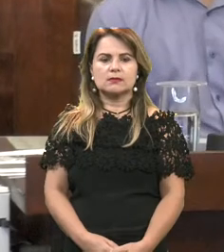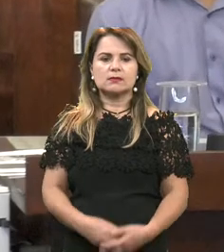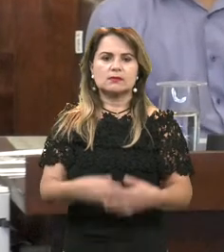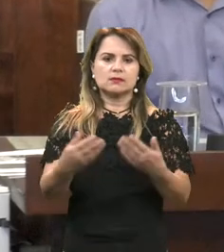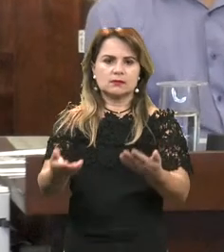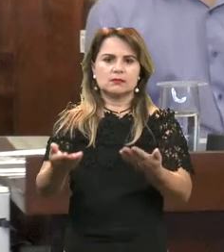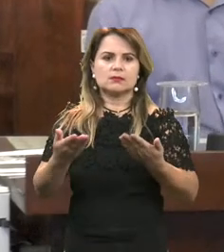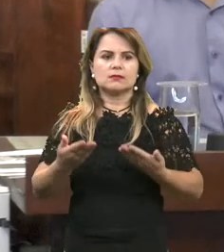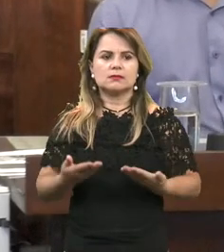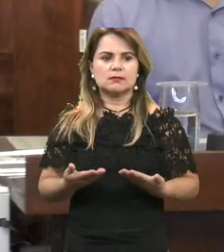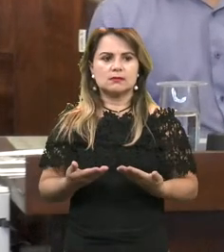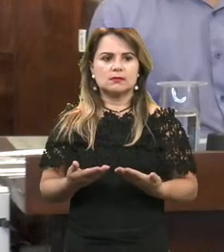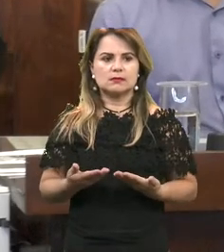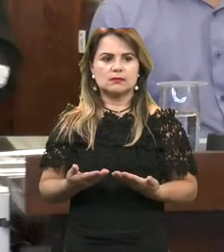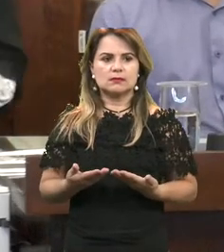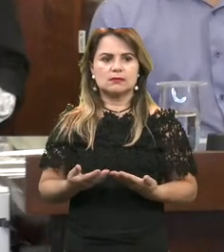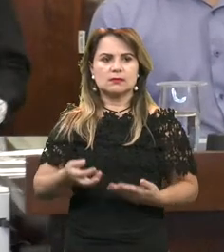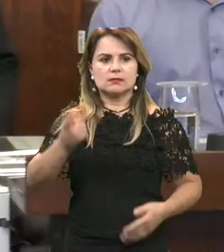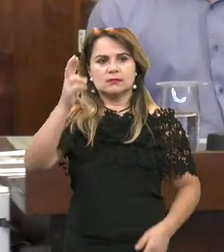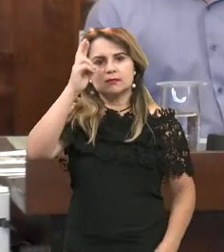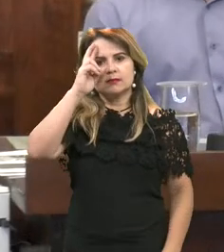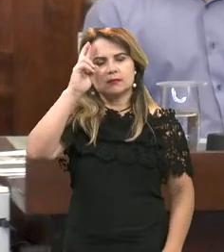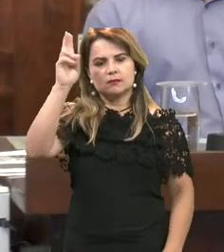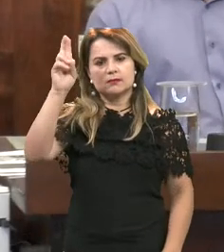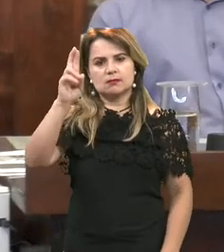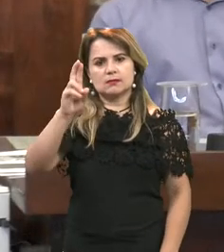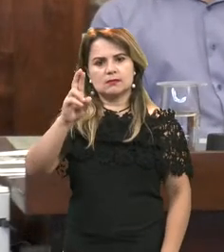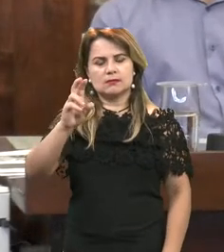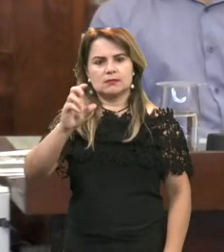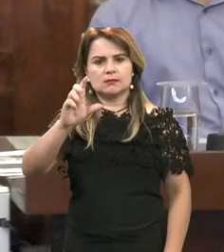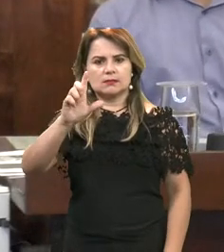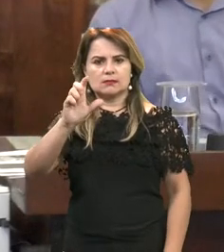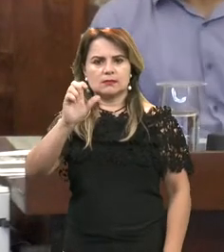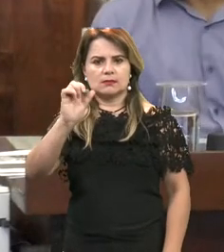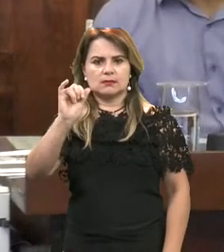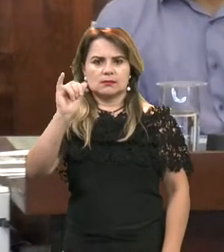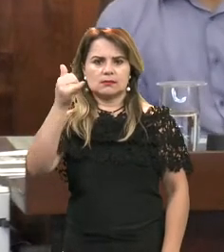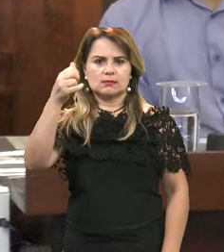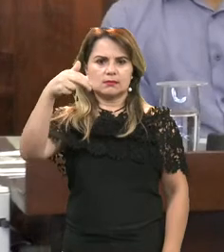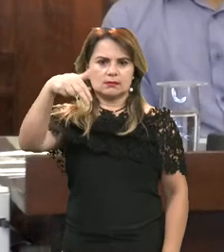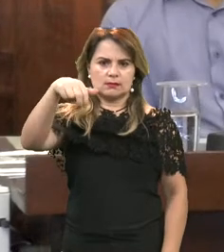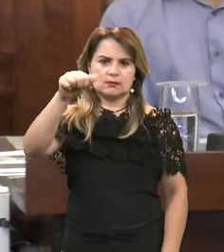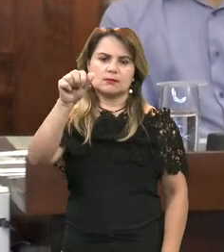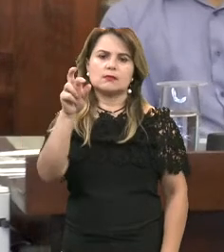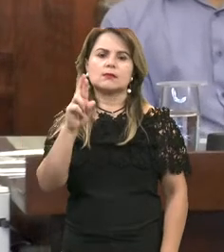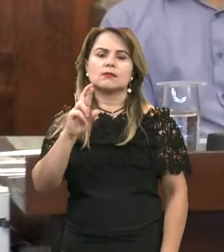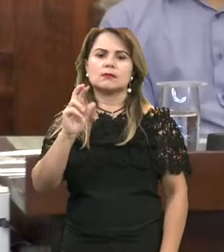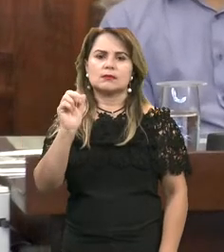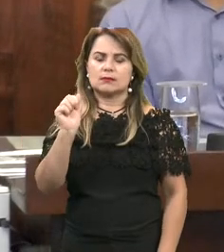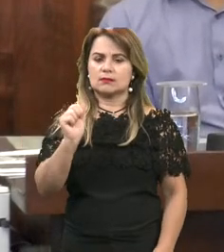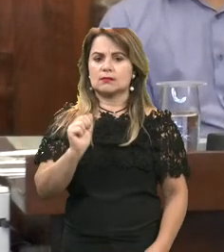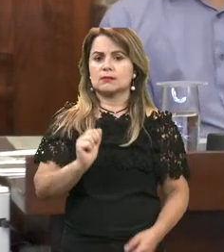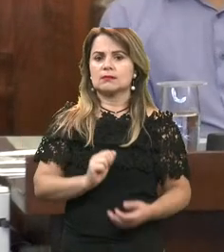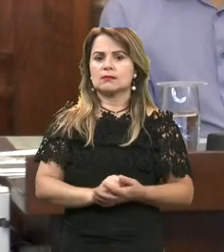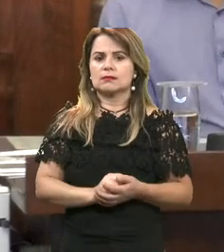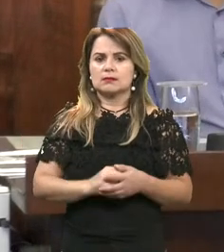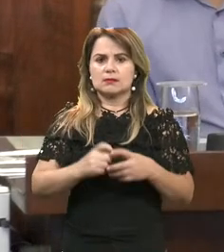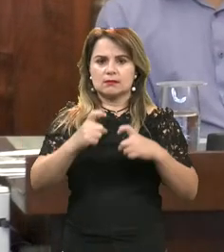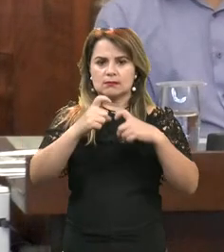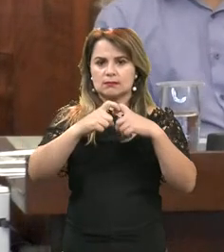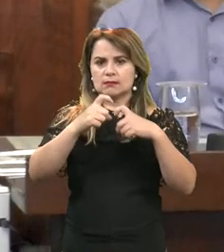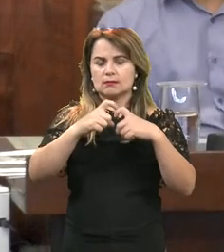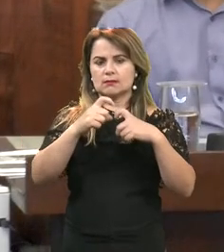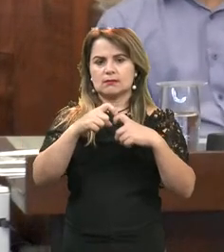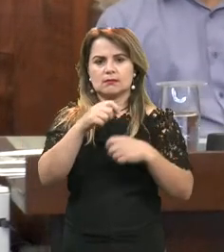Convido a senhora Nayara de Fátima Mazini Ferrari, enfermeira, funcionária pública